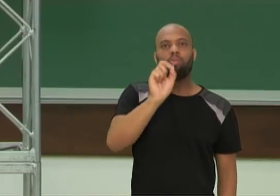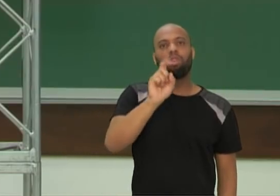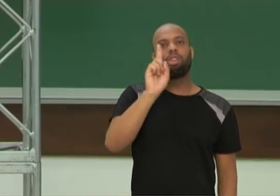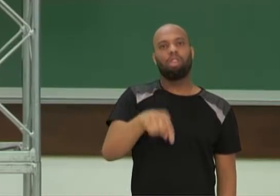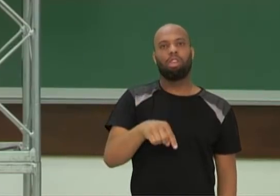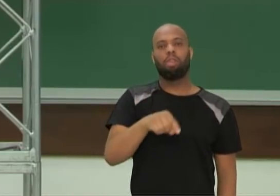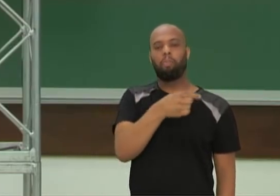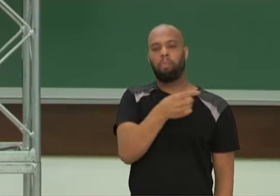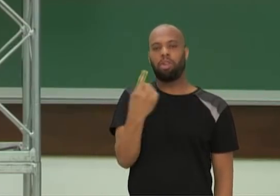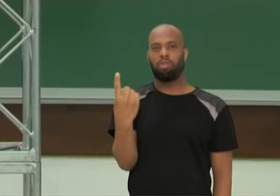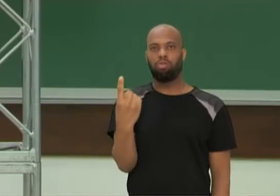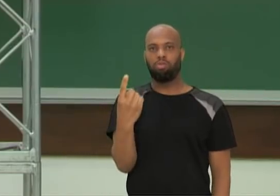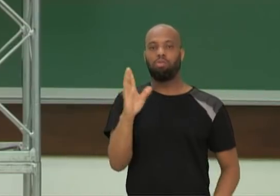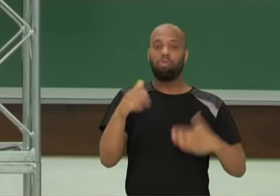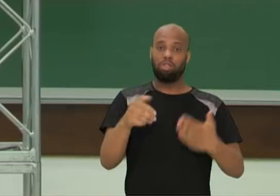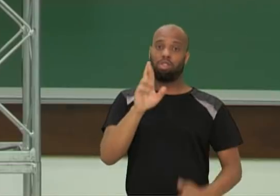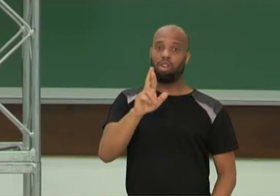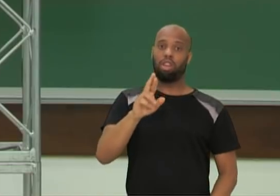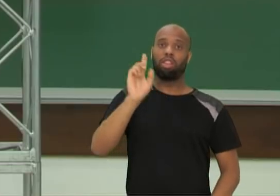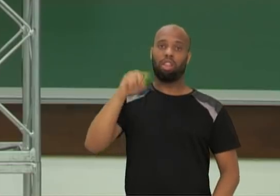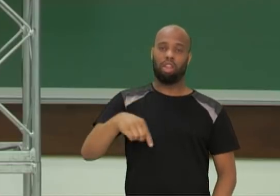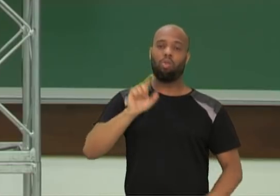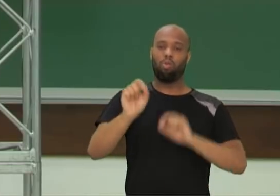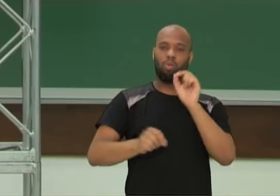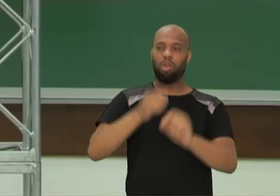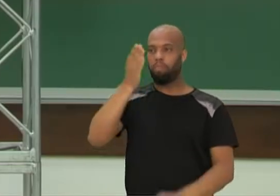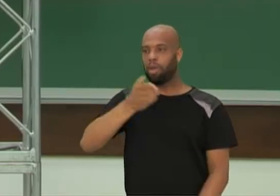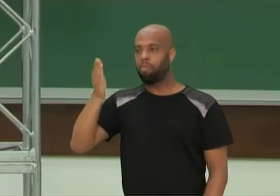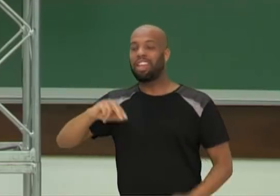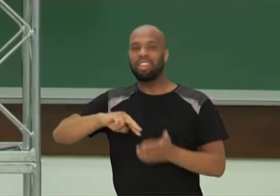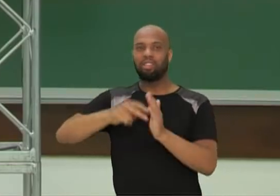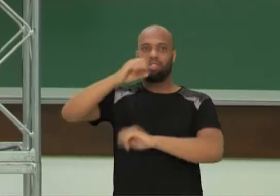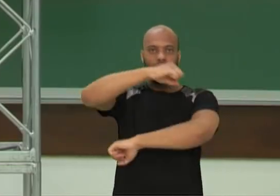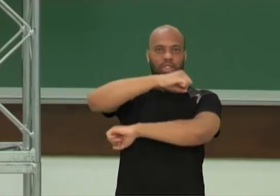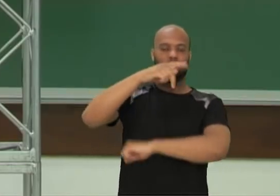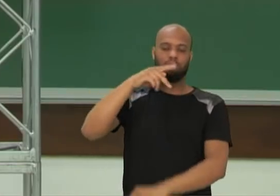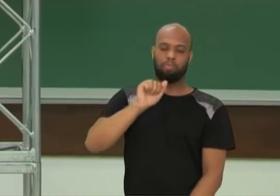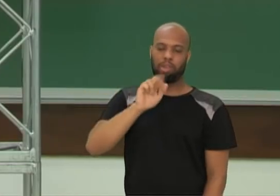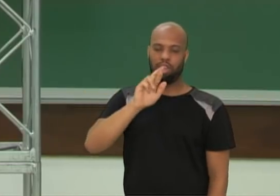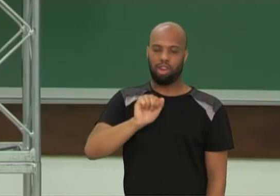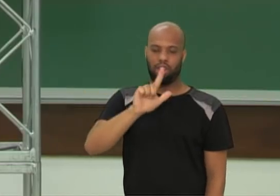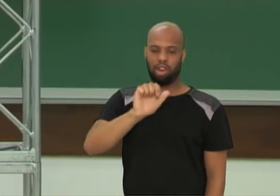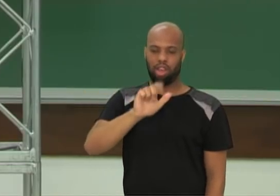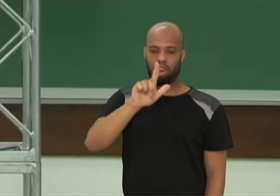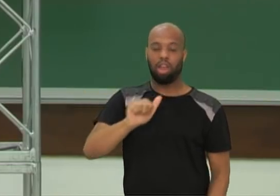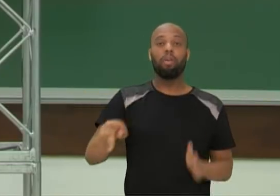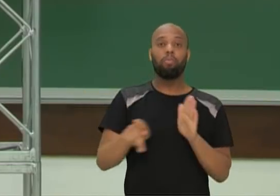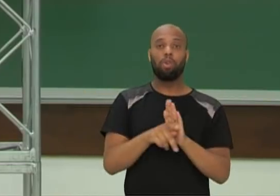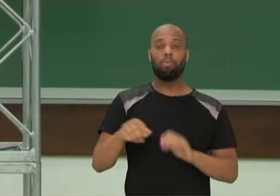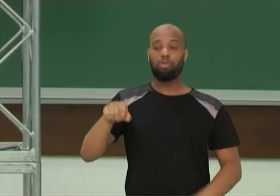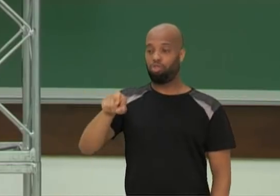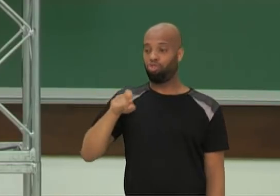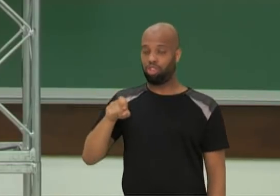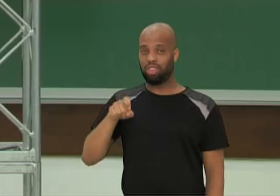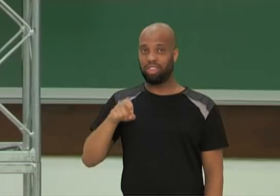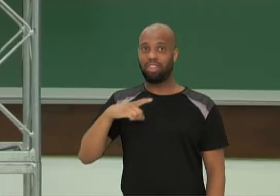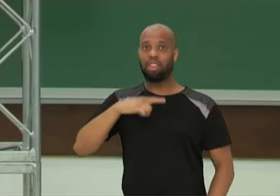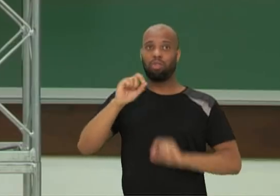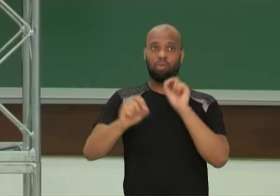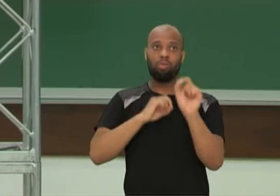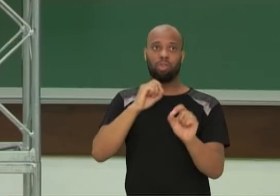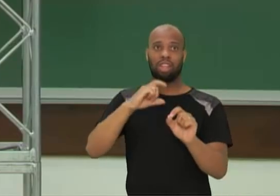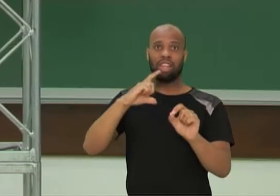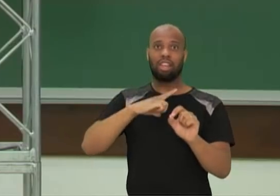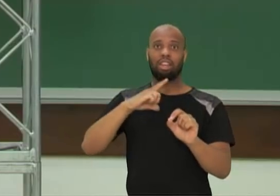eixo Y. A reta diretriz está paralela ao eixo Y. E o eixo de simetria está paralelo